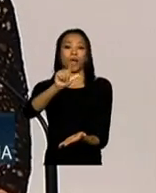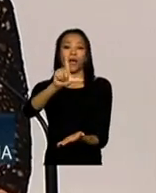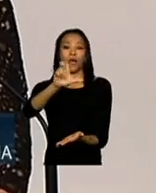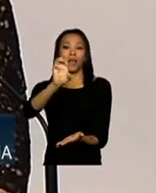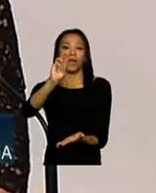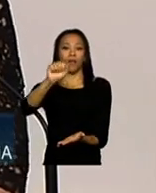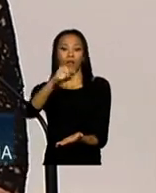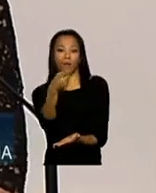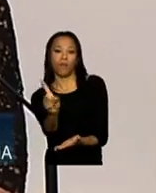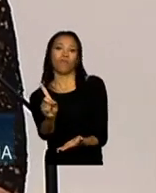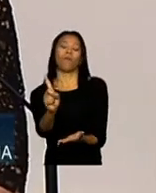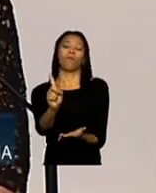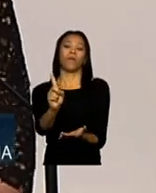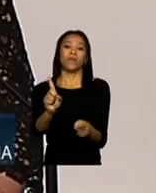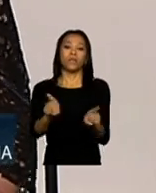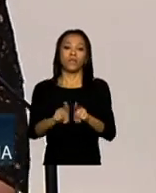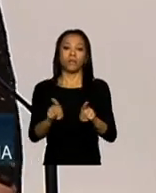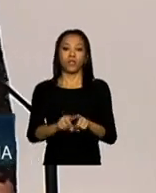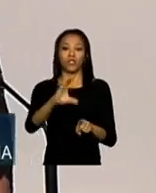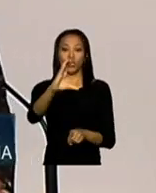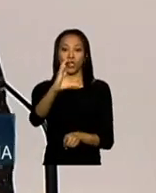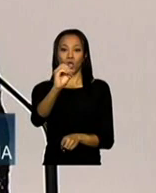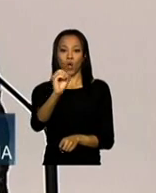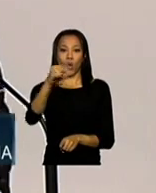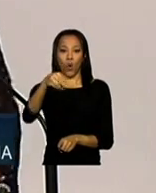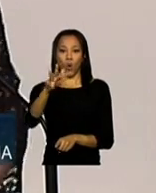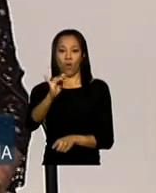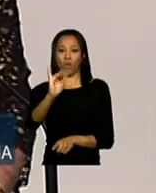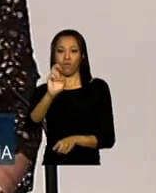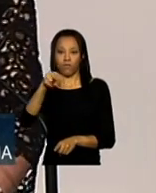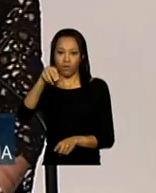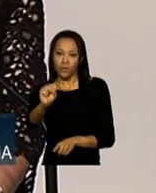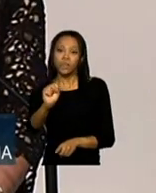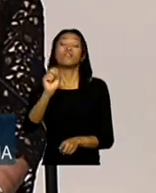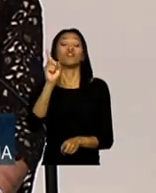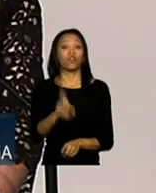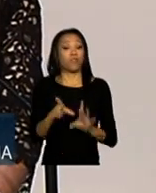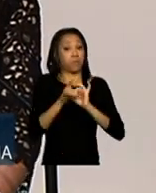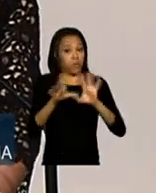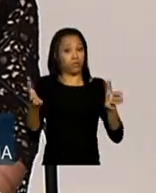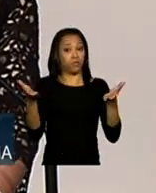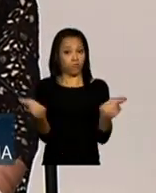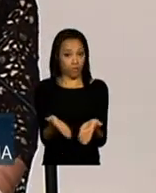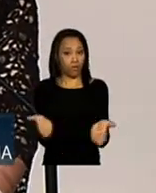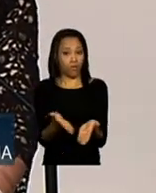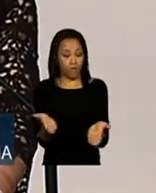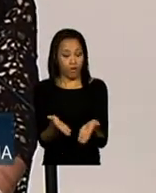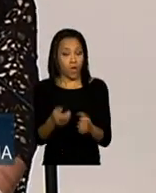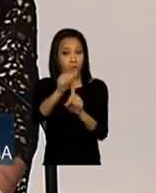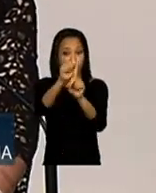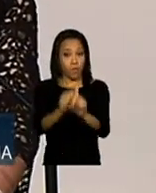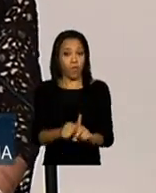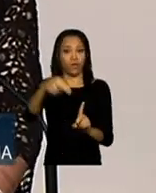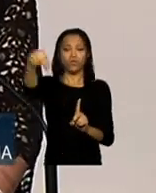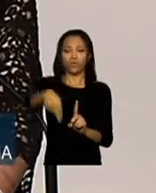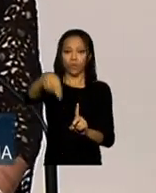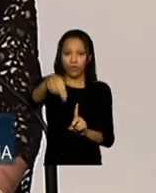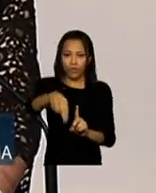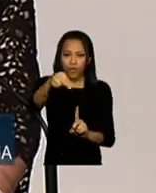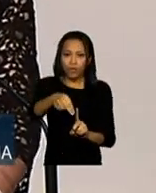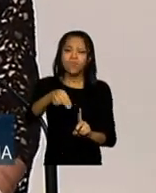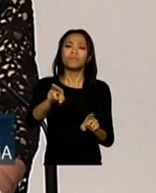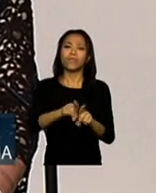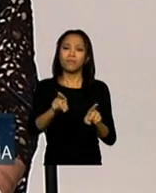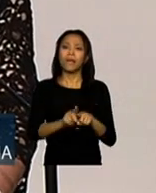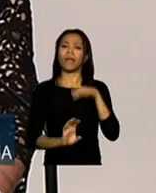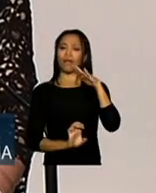os aeroportos do Galeão e de Confins foram concedidos agora, no mês de novembro, à